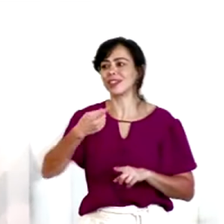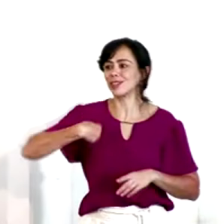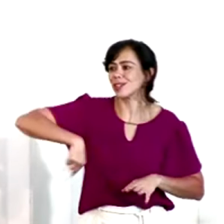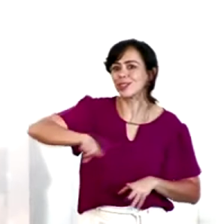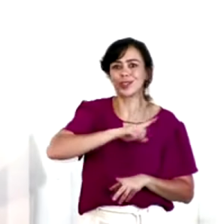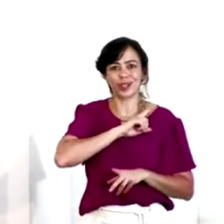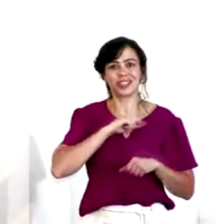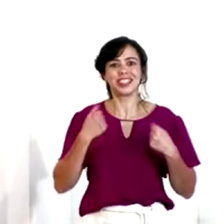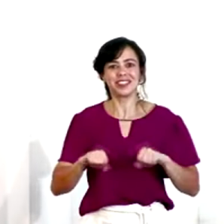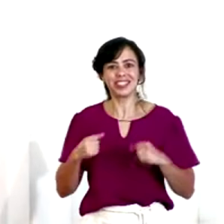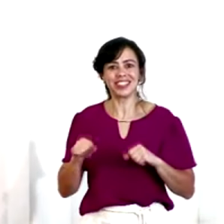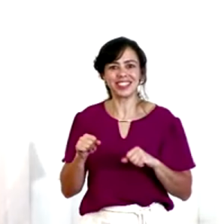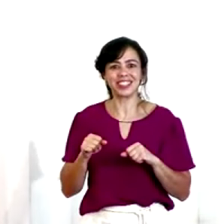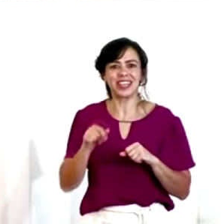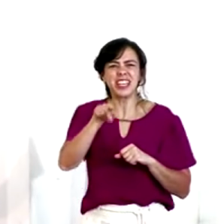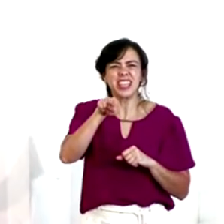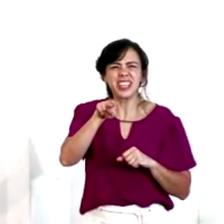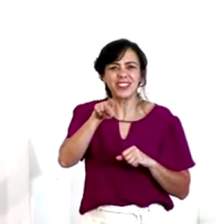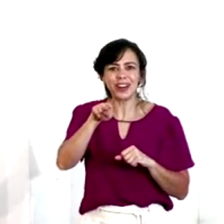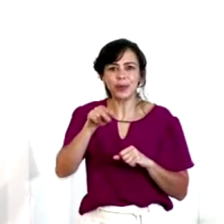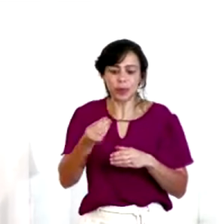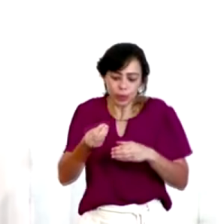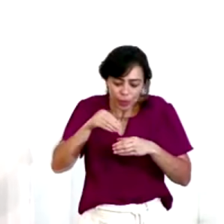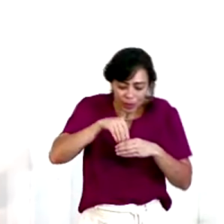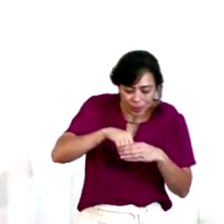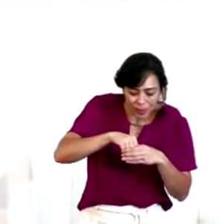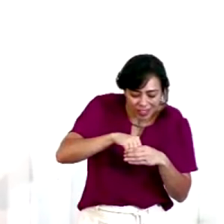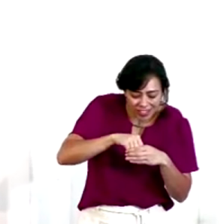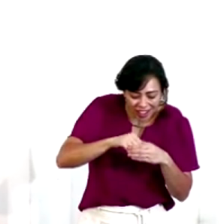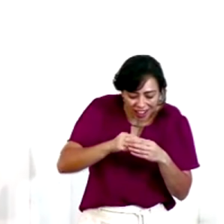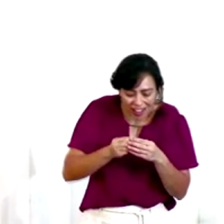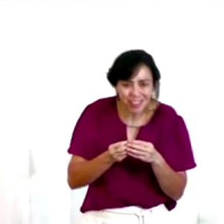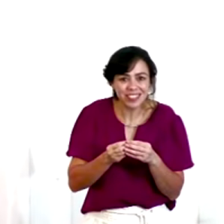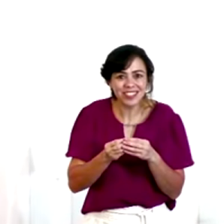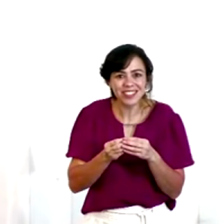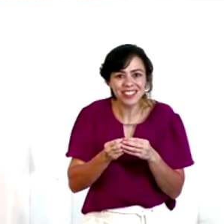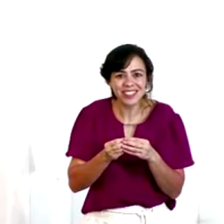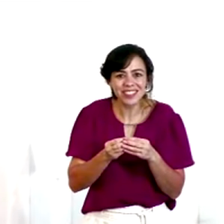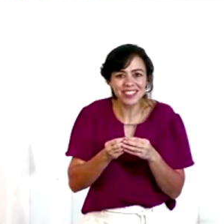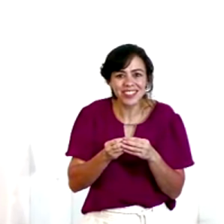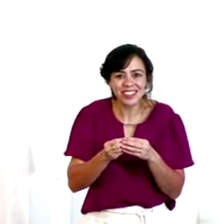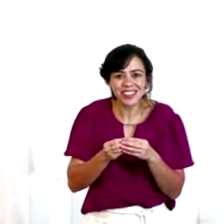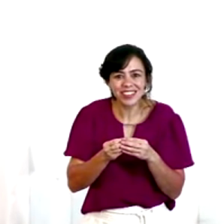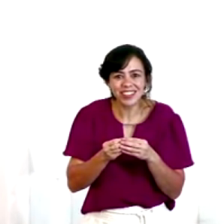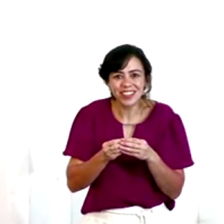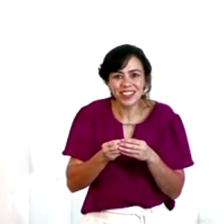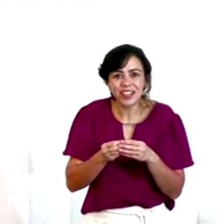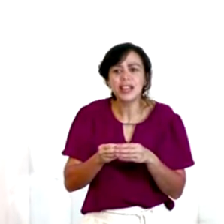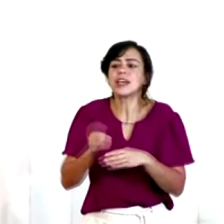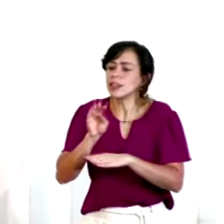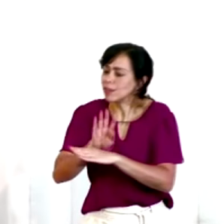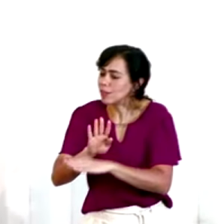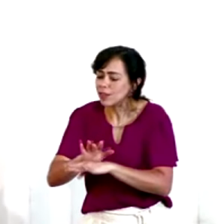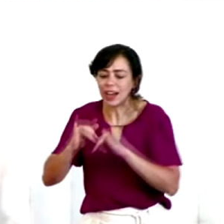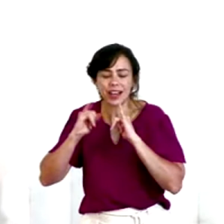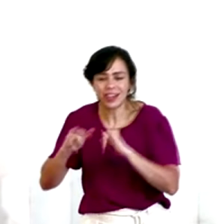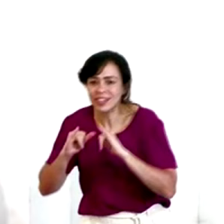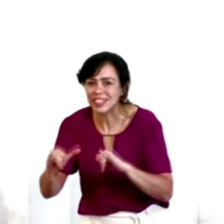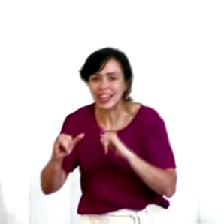Em nossas famílias, na vida dos nossos filhos. Se ainda eles não temem a